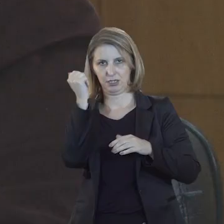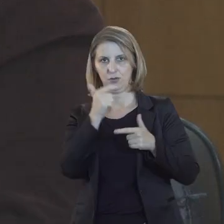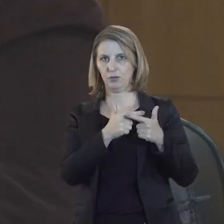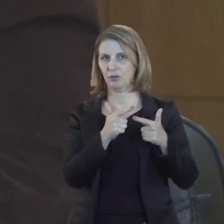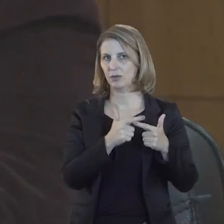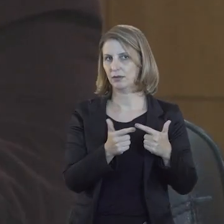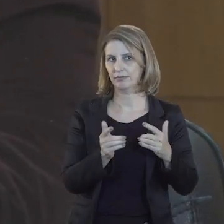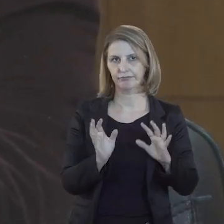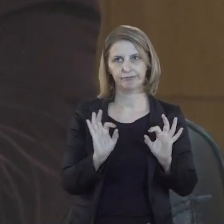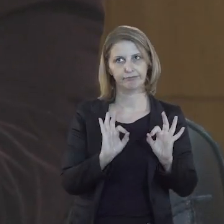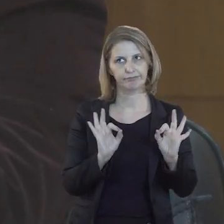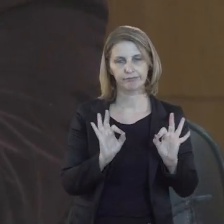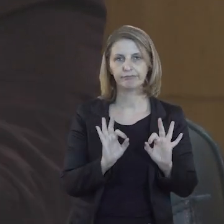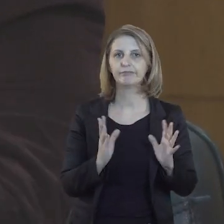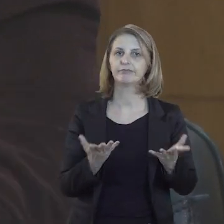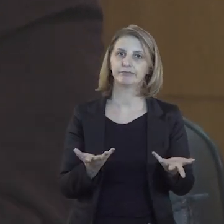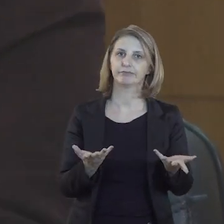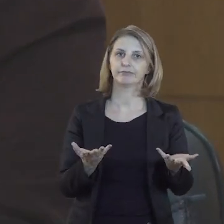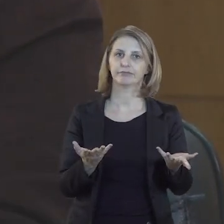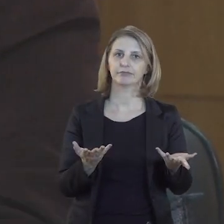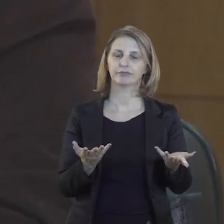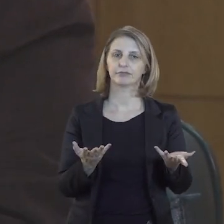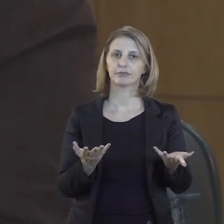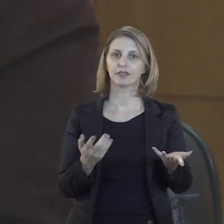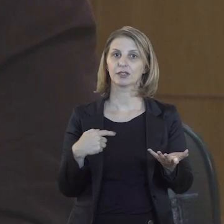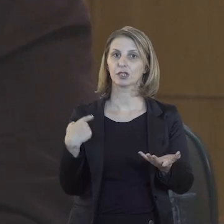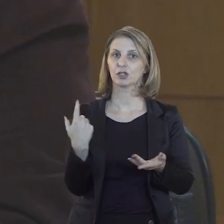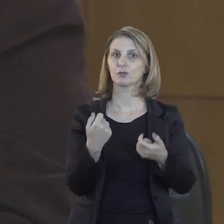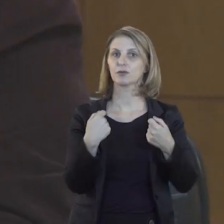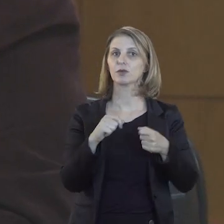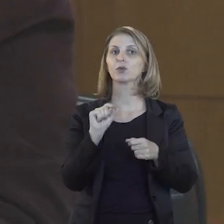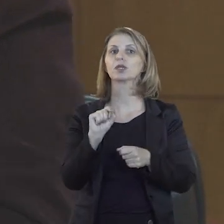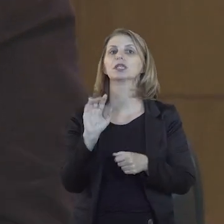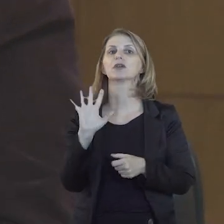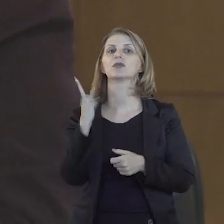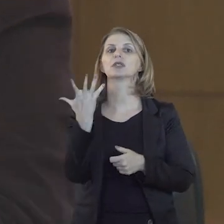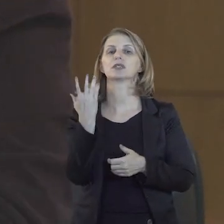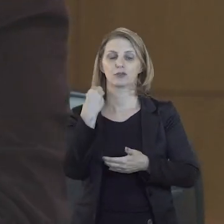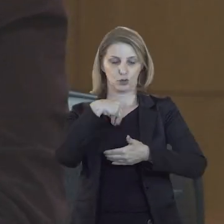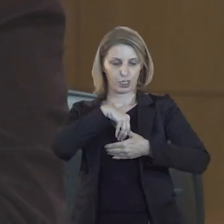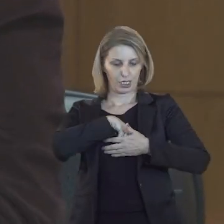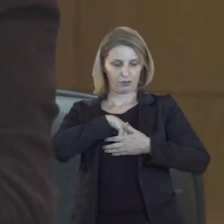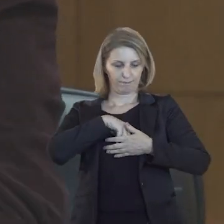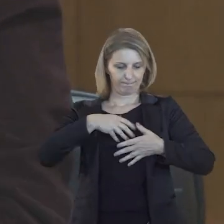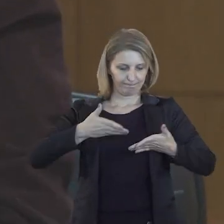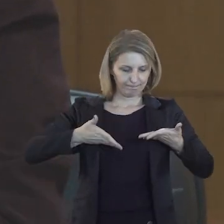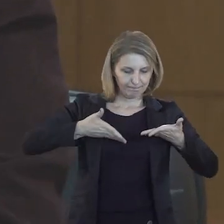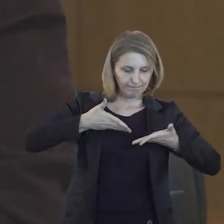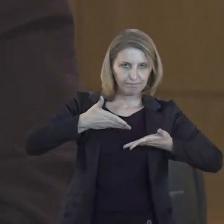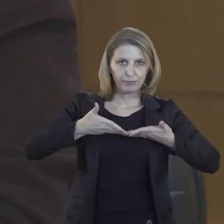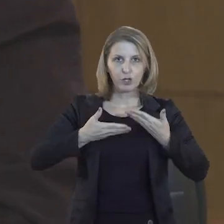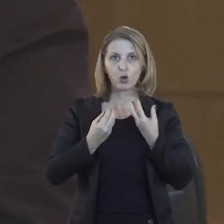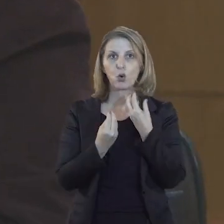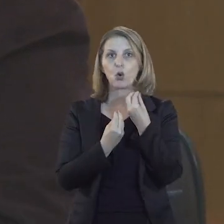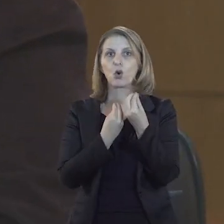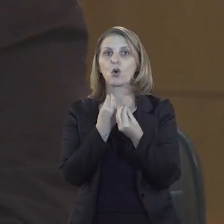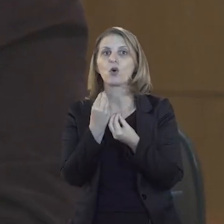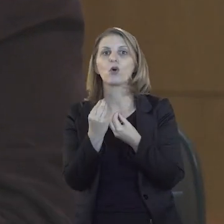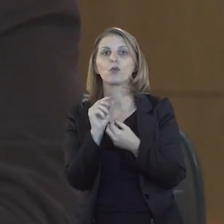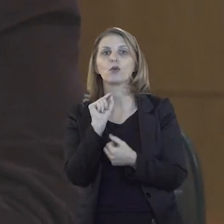com aquilo. Eu estou trazendo essa compreensão. A gente precisa entender o que está